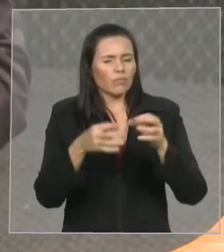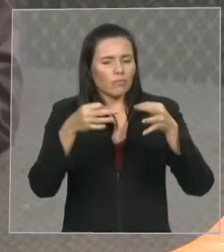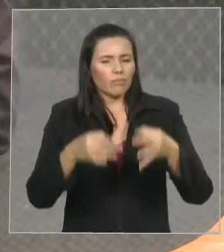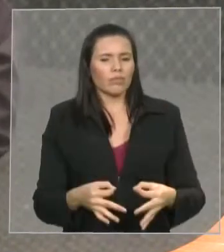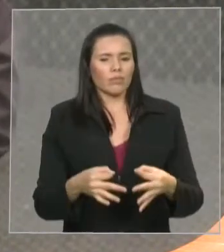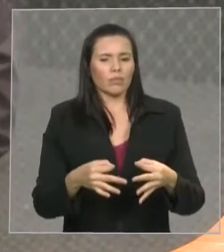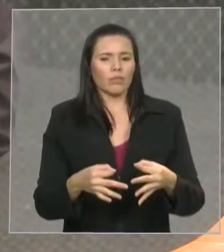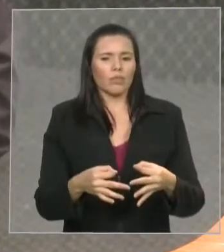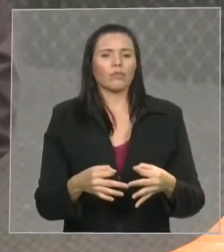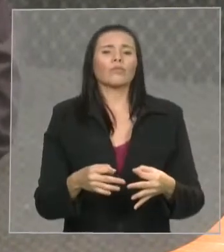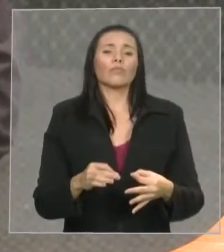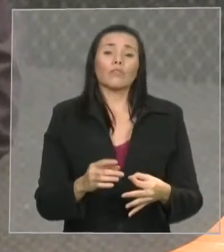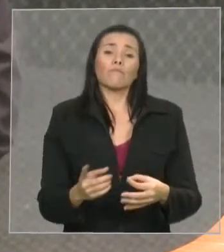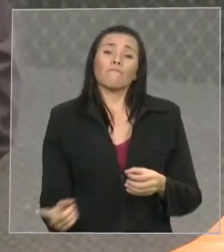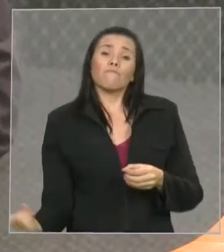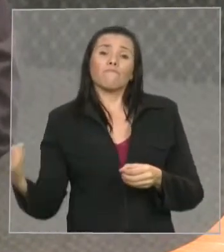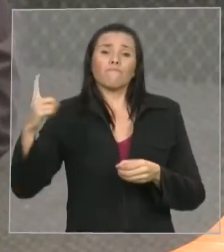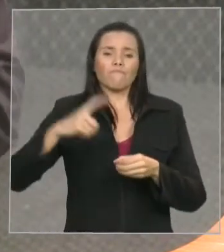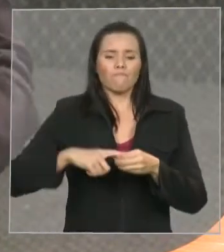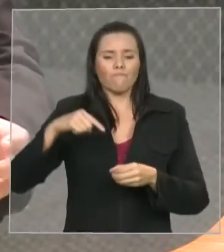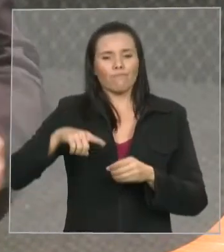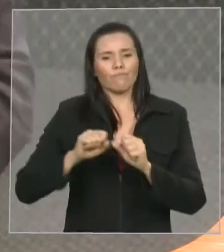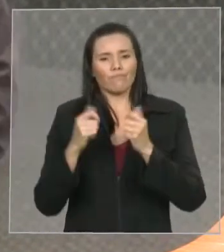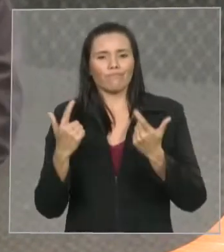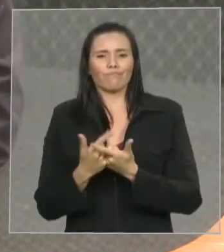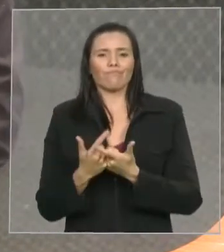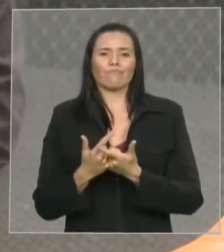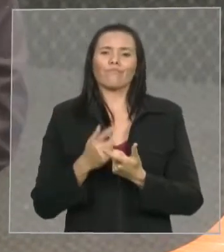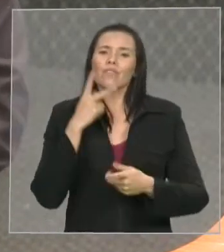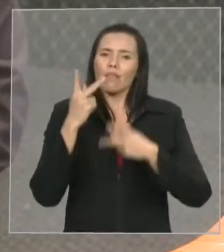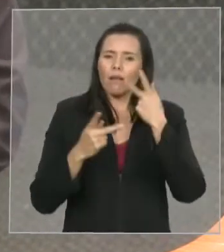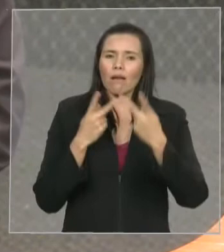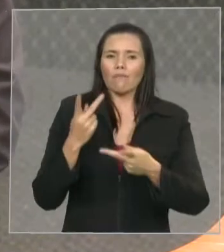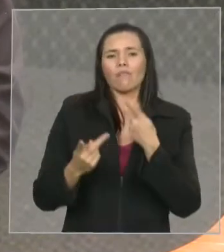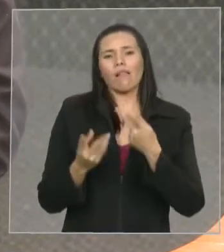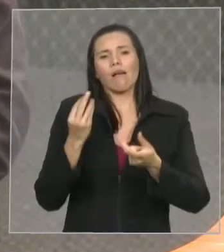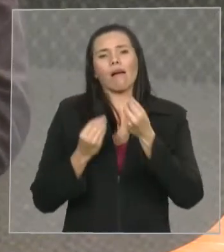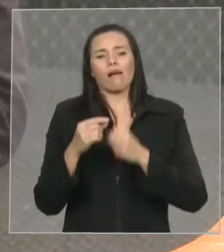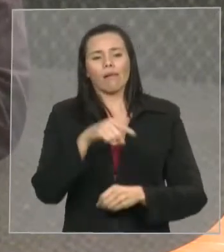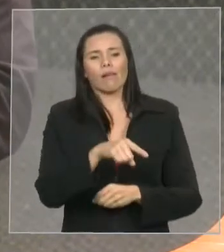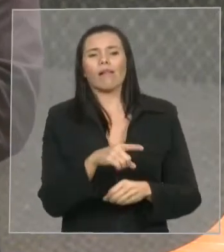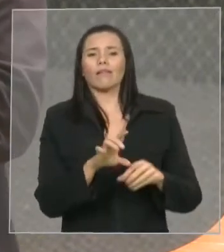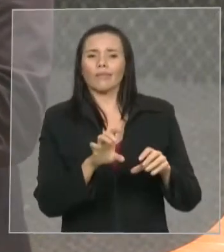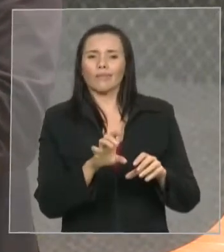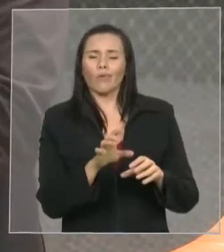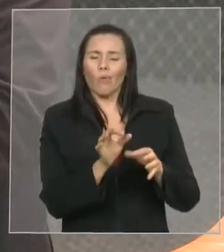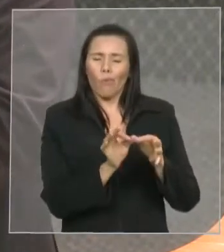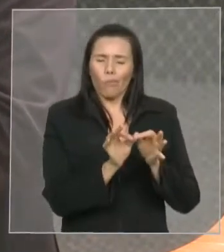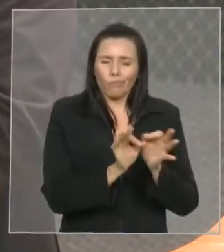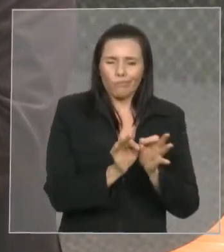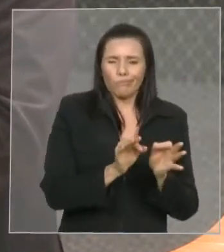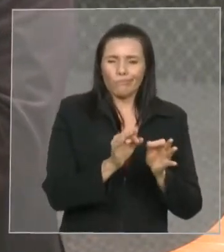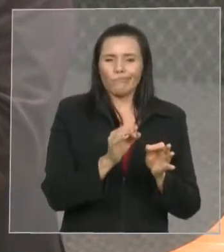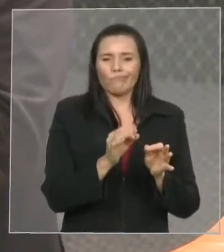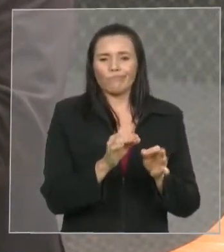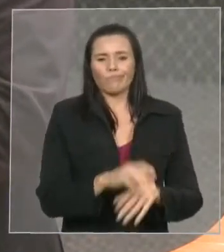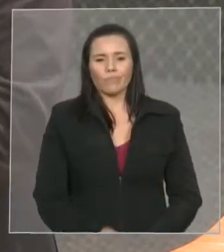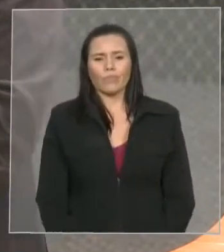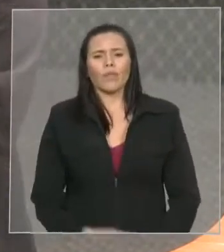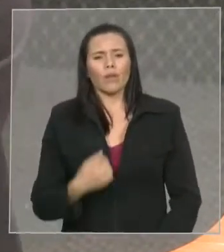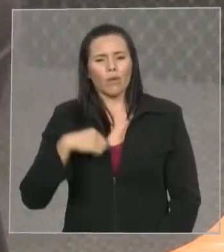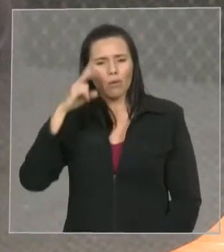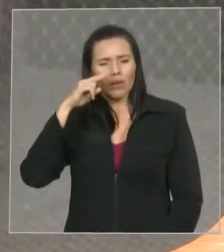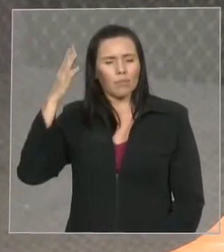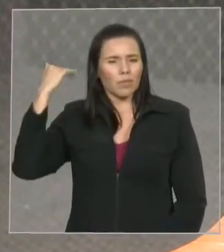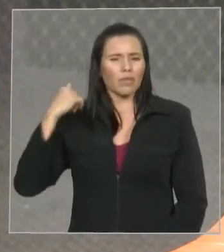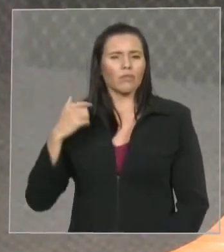esta casa. Eu quero aqui também aproveitar o momento que, desde a época que eu fui vice-prefeito da cidade de Trisdela do